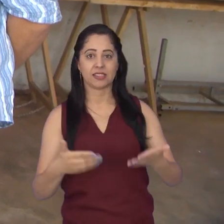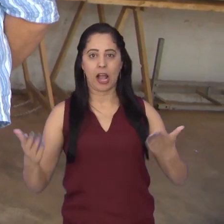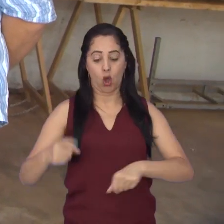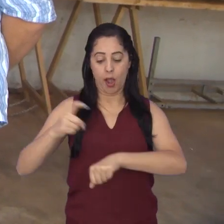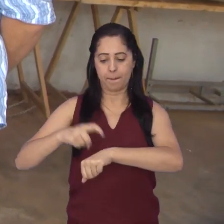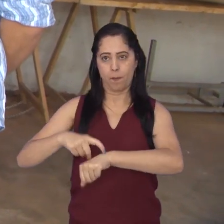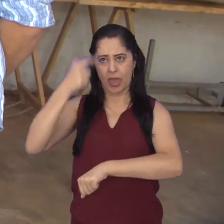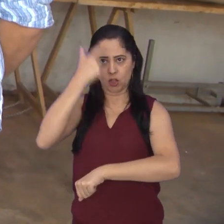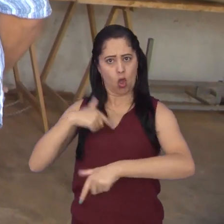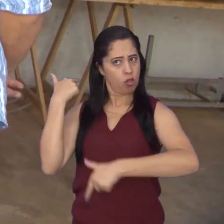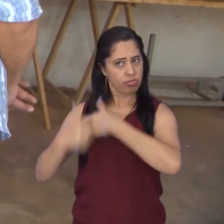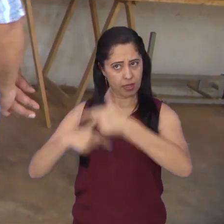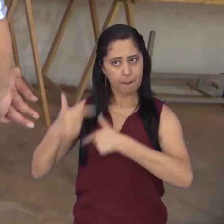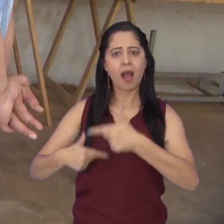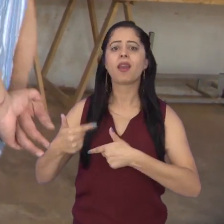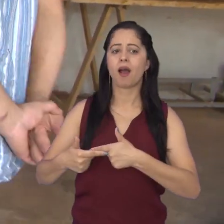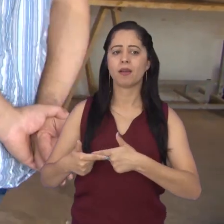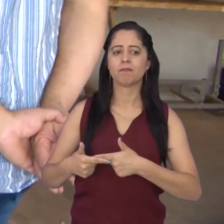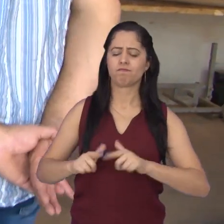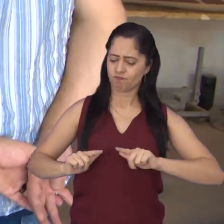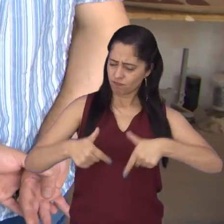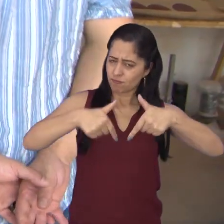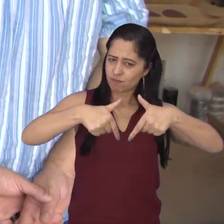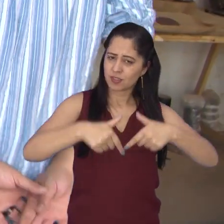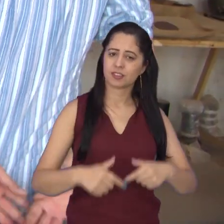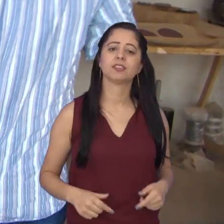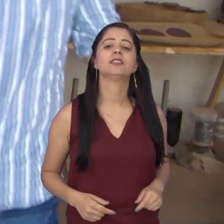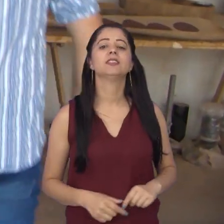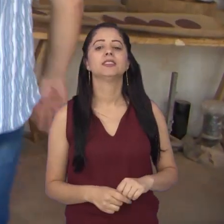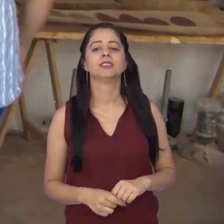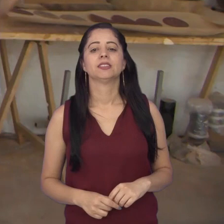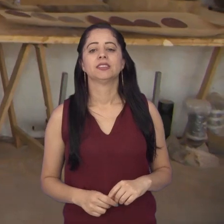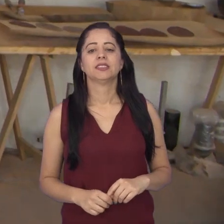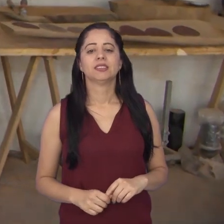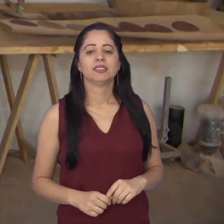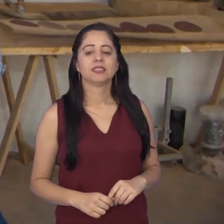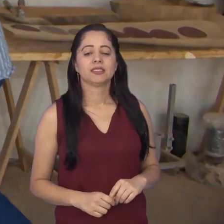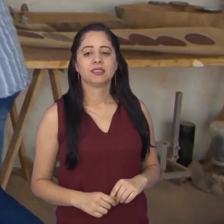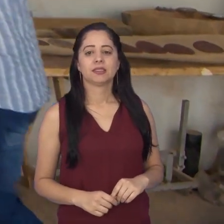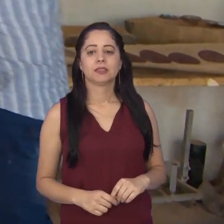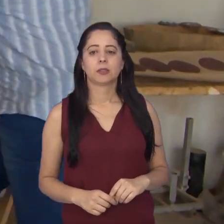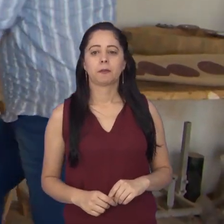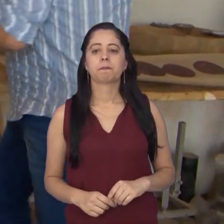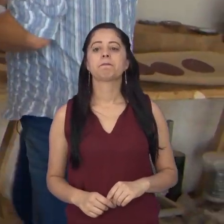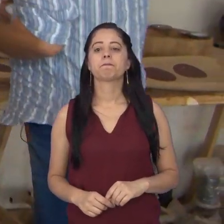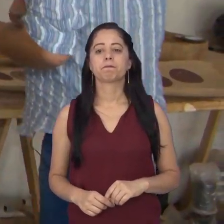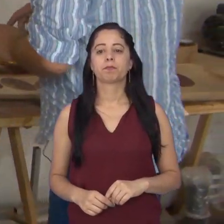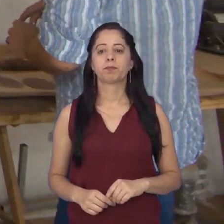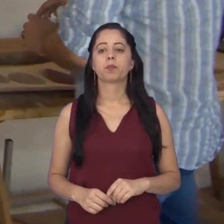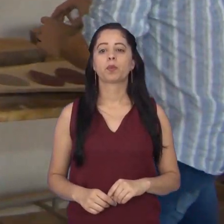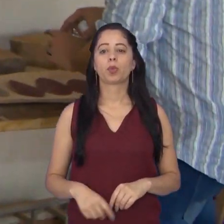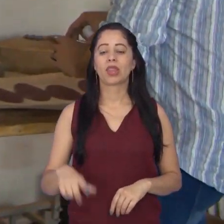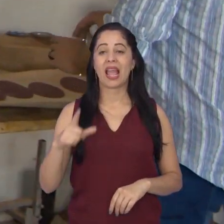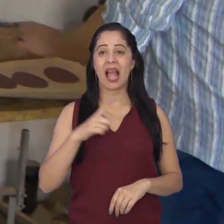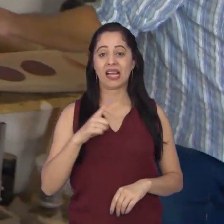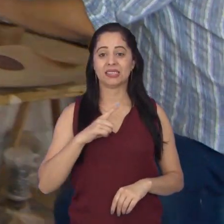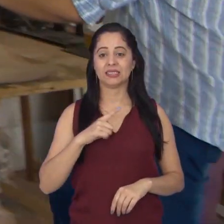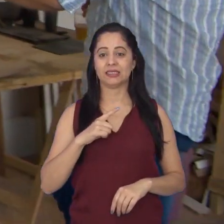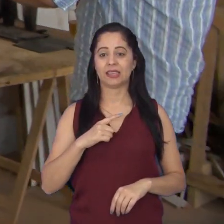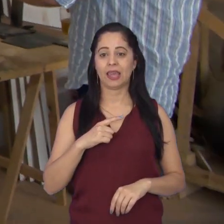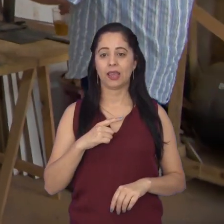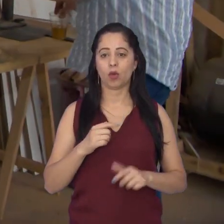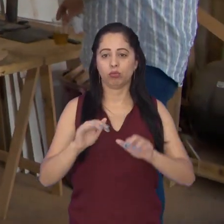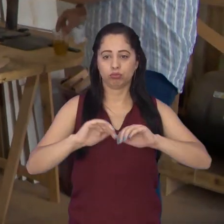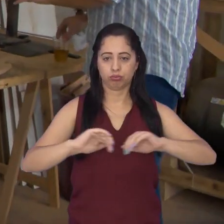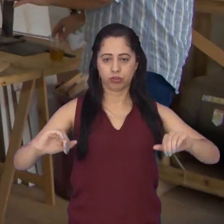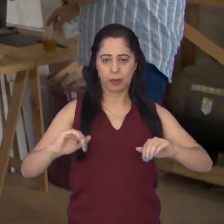de eu colocar a mão na massa. Vamos lá. lá. Explicar o processo Vamos aqui lá. pro pessoal em casa? Bom, aqui eu separei alguns pedaços